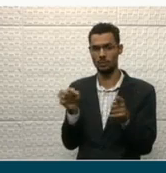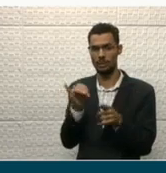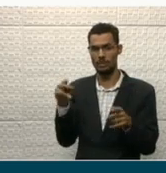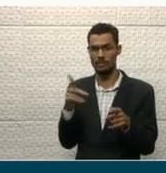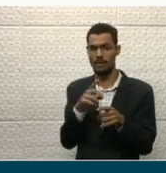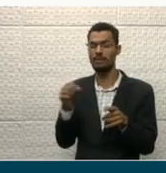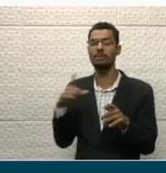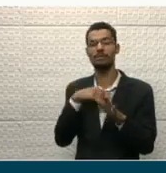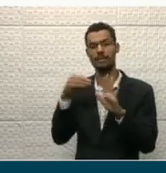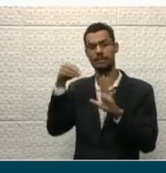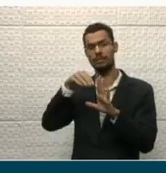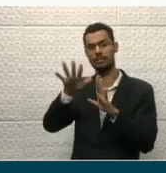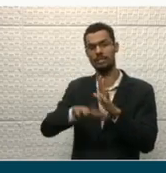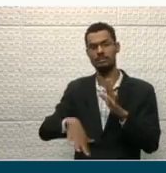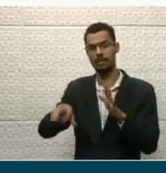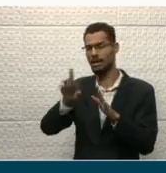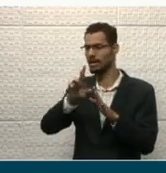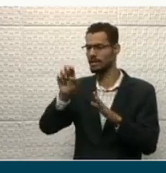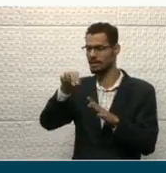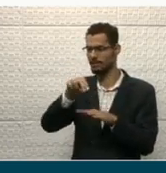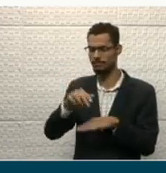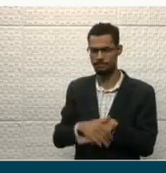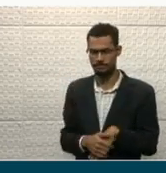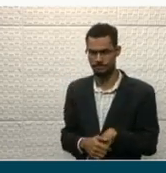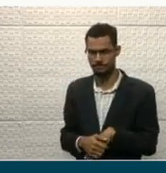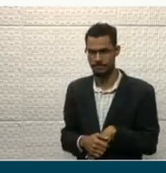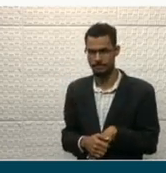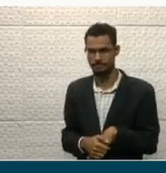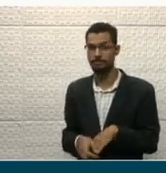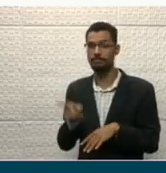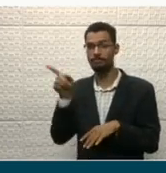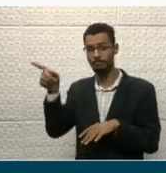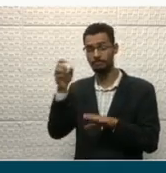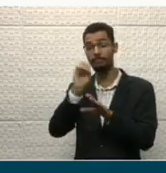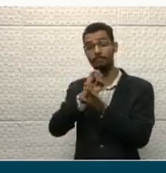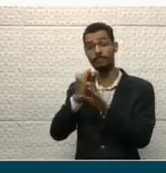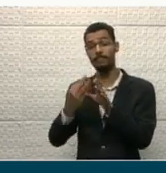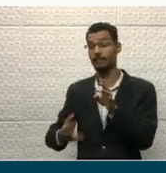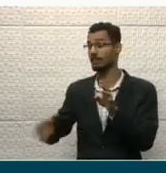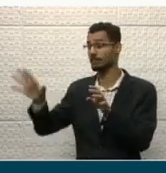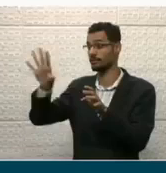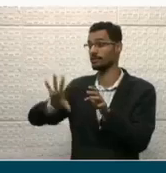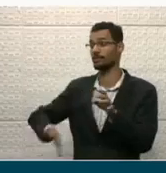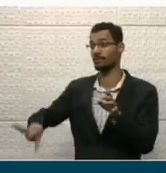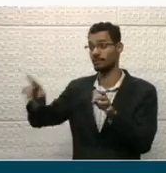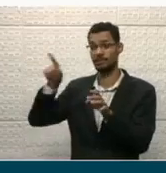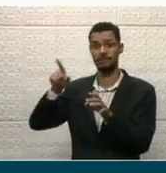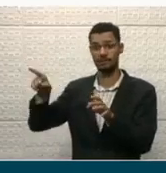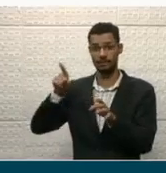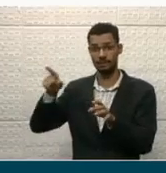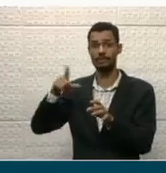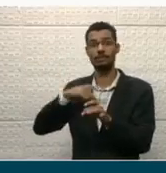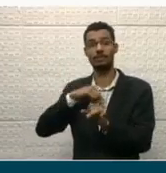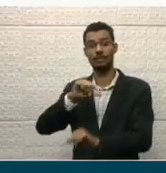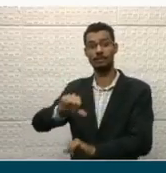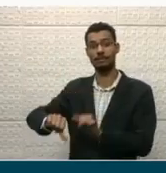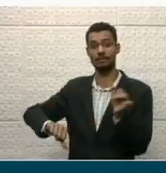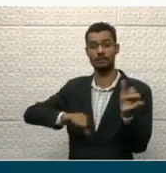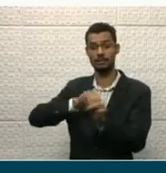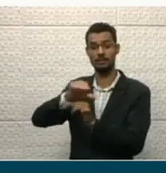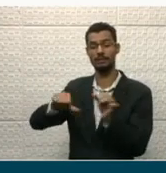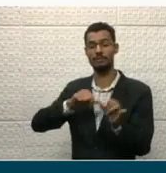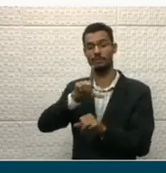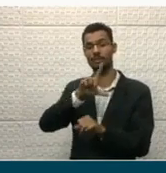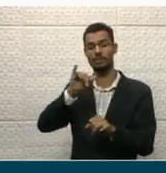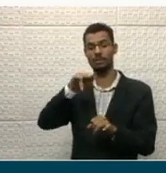ele pertence ao espaço Rn. Então, essas são as características agora de uma transformação